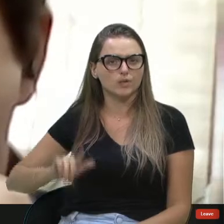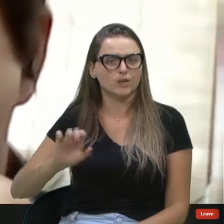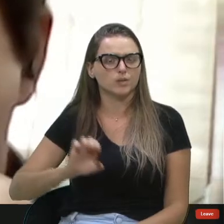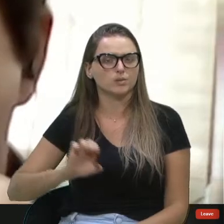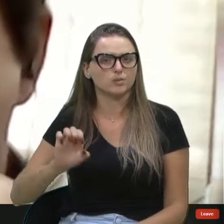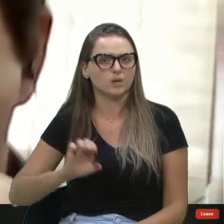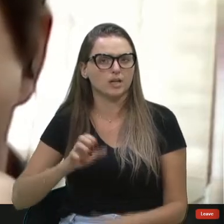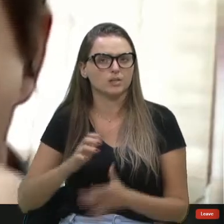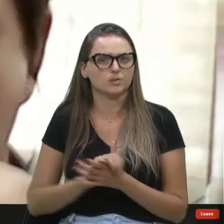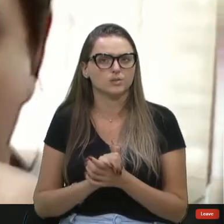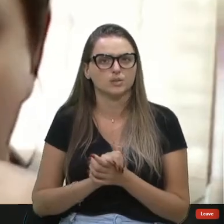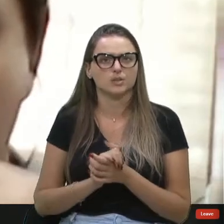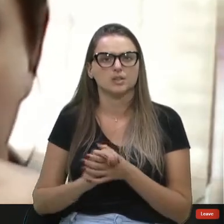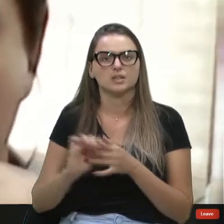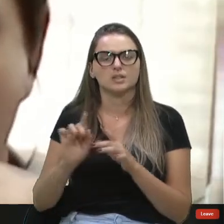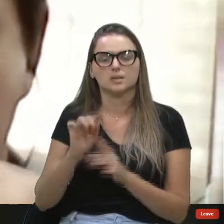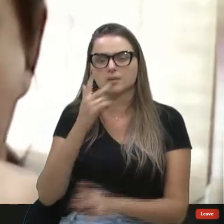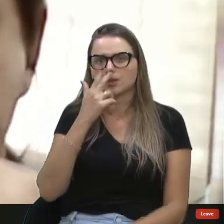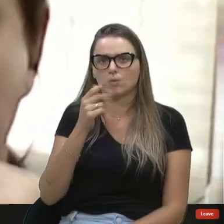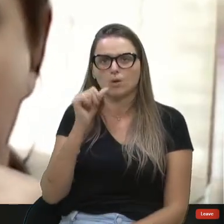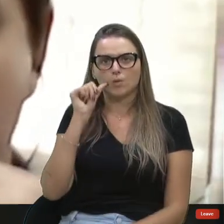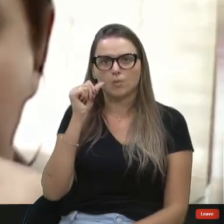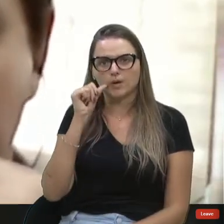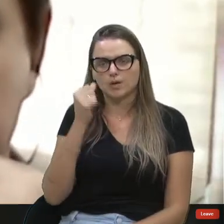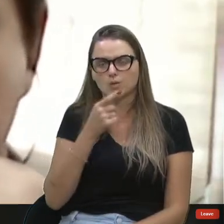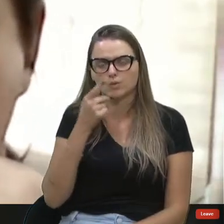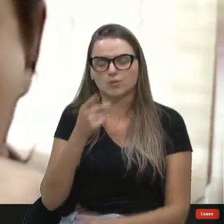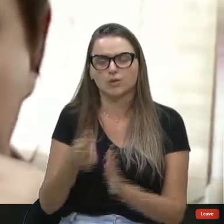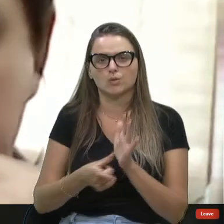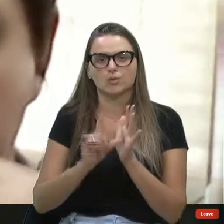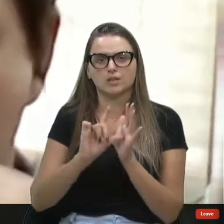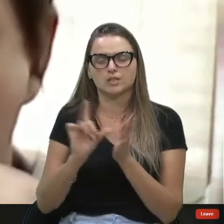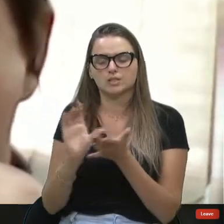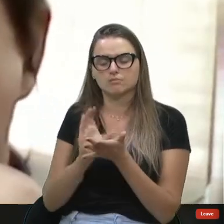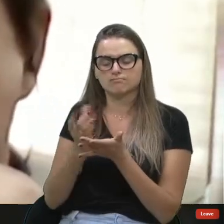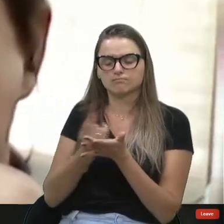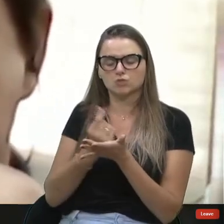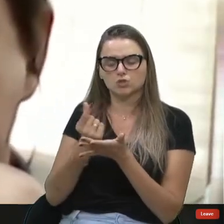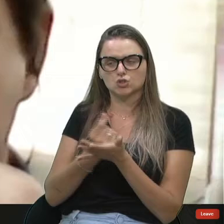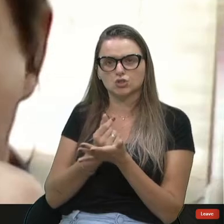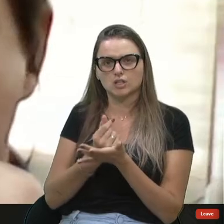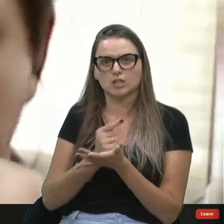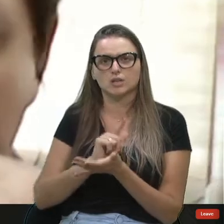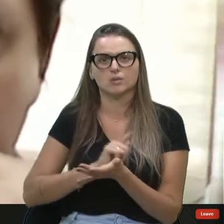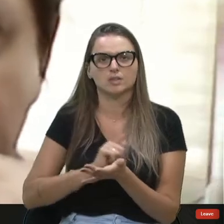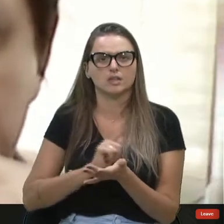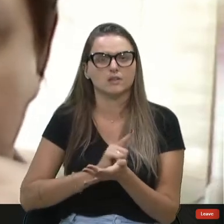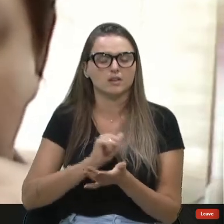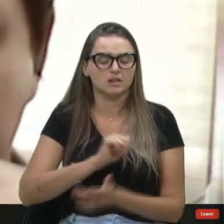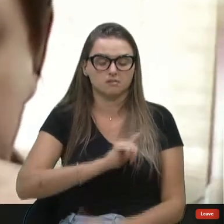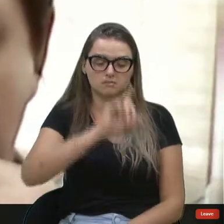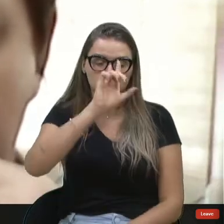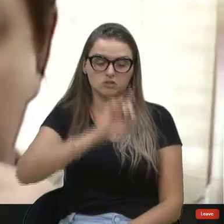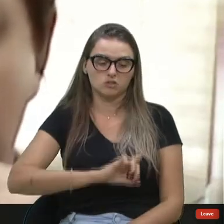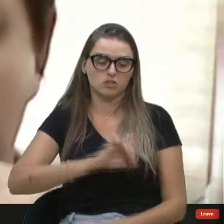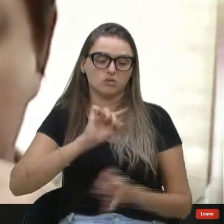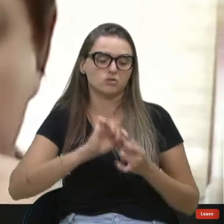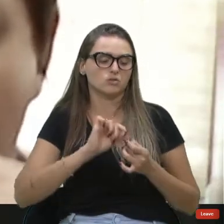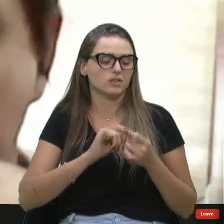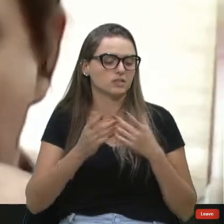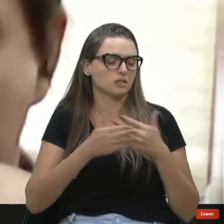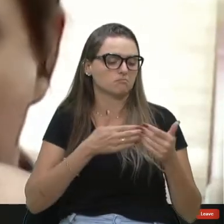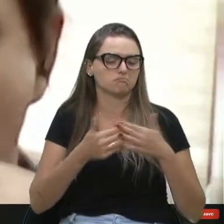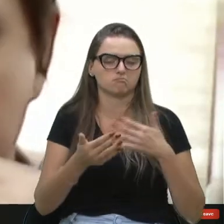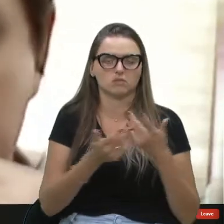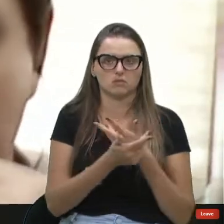o colega Marcon comentou, né? Aquele dinheiro que ele recebeu, ele tem o direito de fazer o que ele quiser.